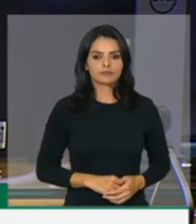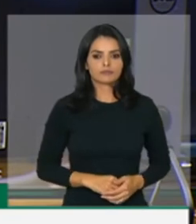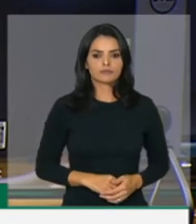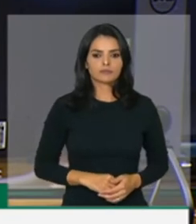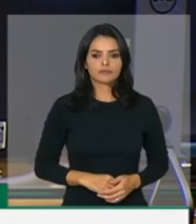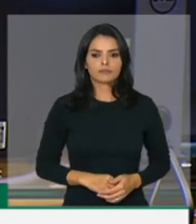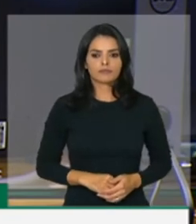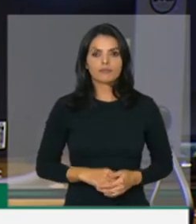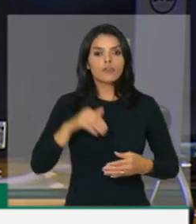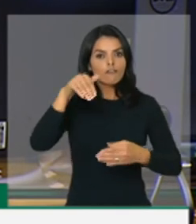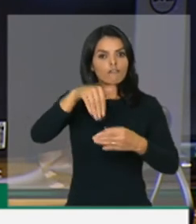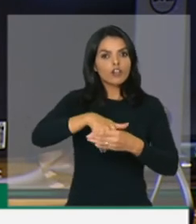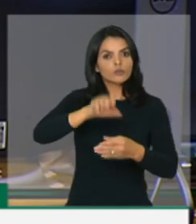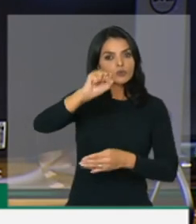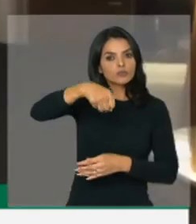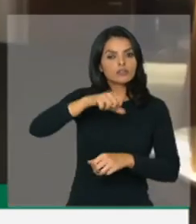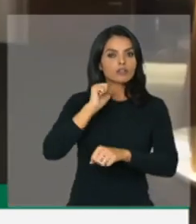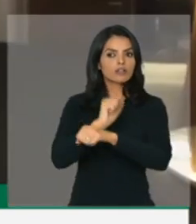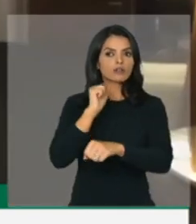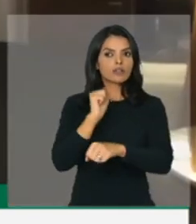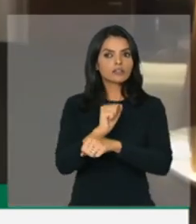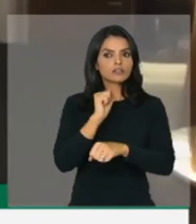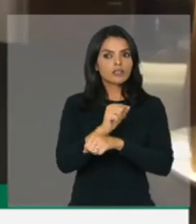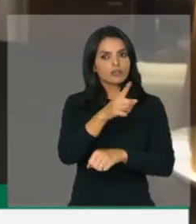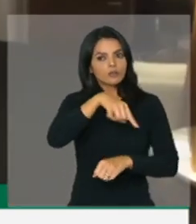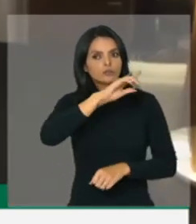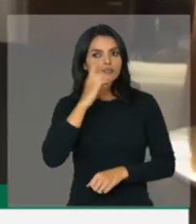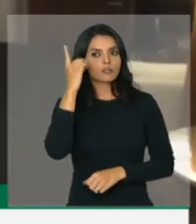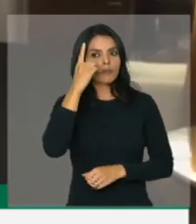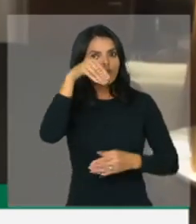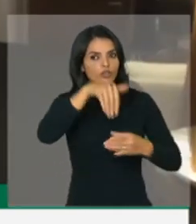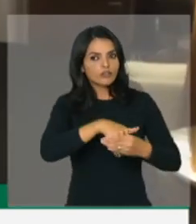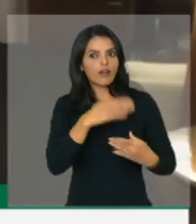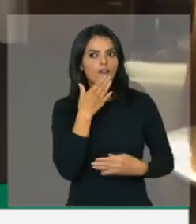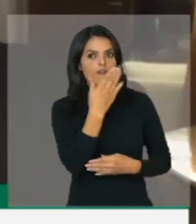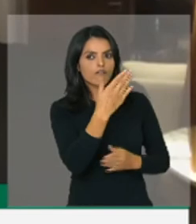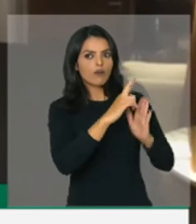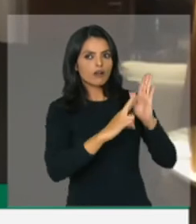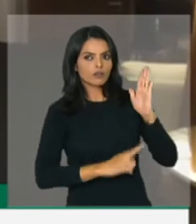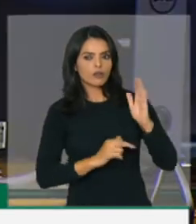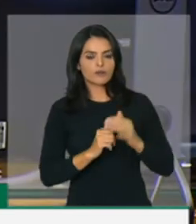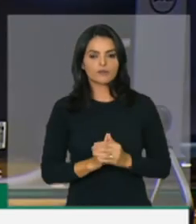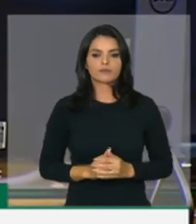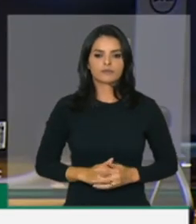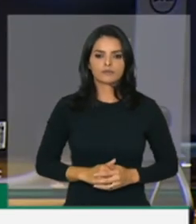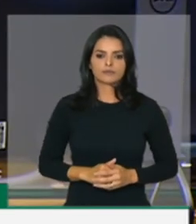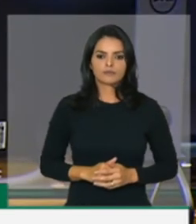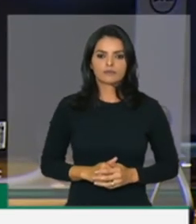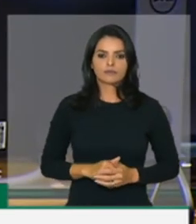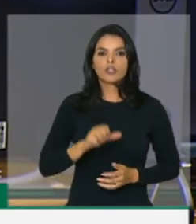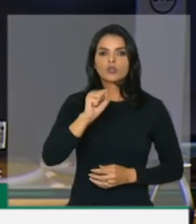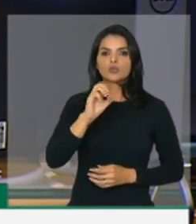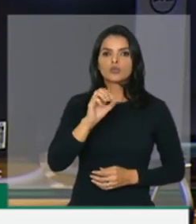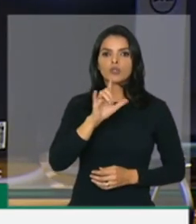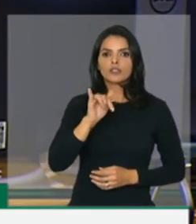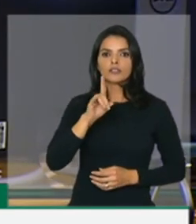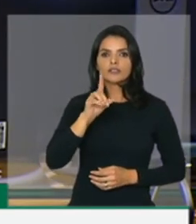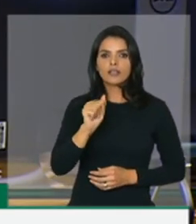PDT orienta o voto sim, aguardando a unanimidade dos deputados votando a favor do relatório. Obrigado. Como orienta a